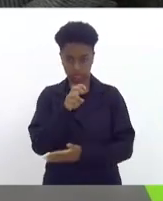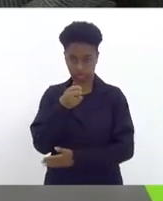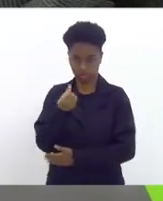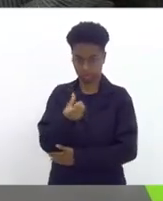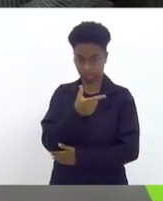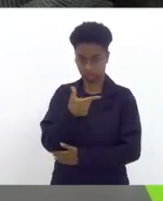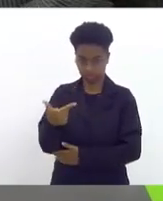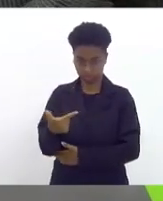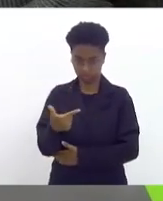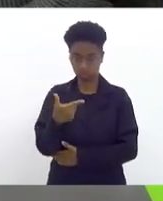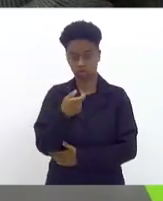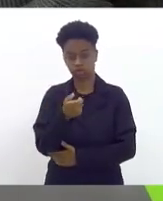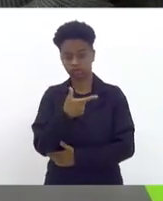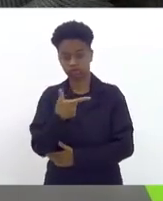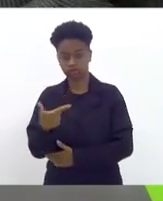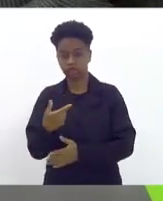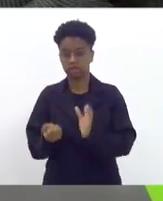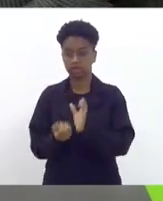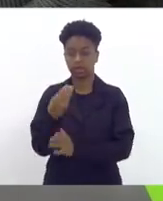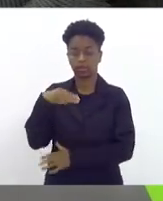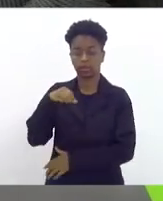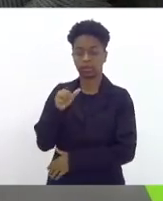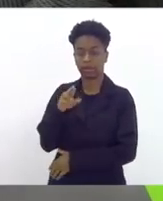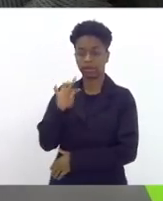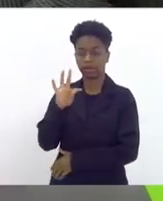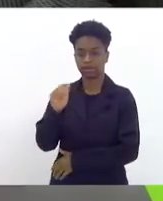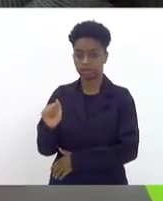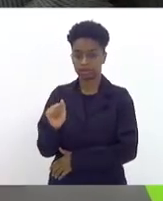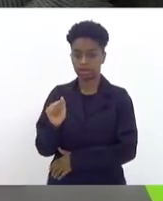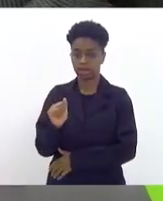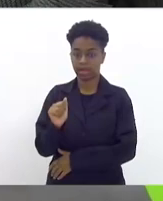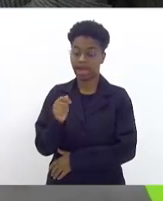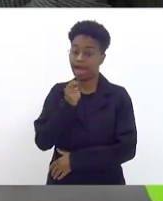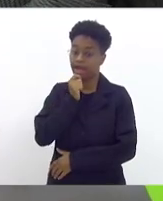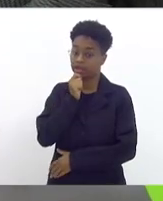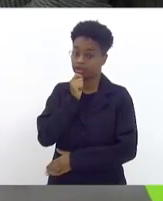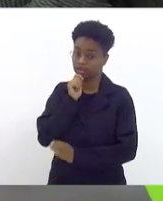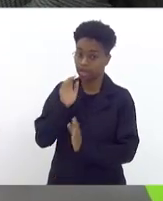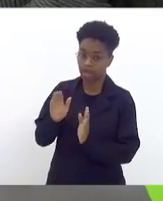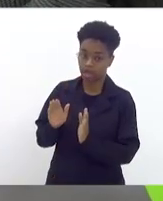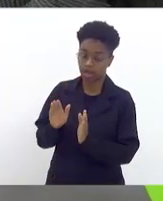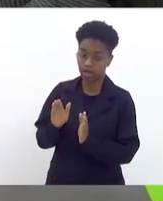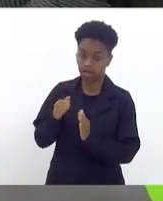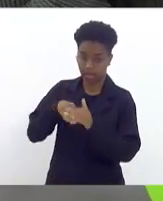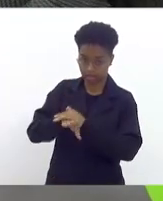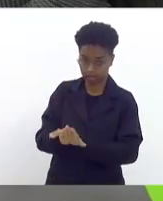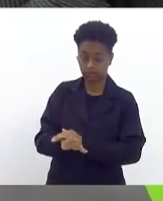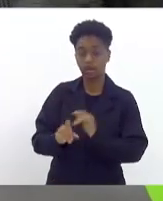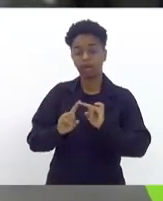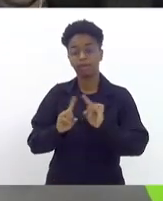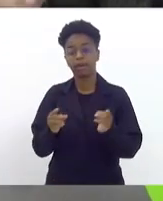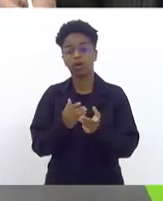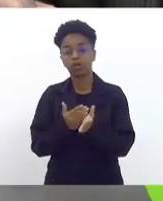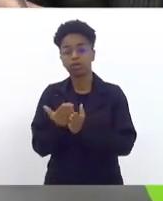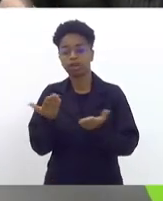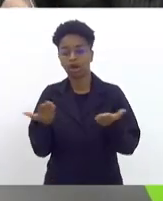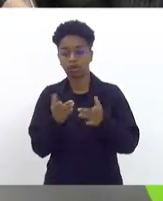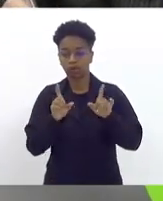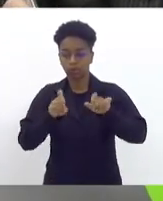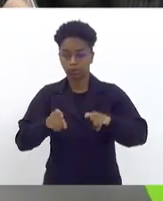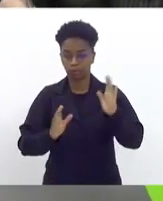5622/2022 já autoria da deputada Marta Rocha estava arquivado e no início da testa atual legislatura